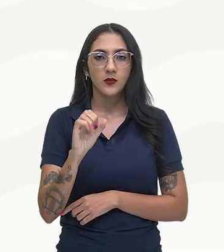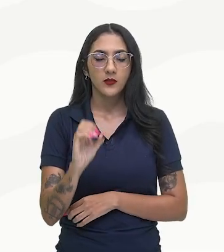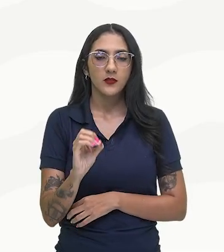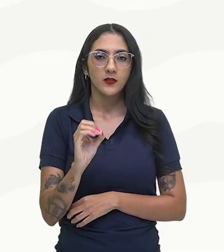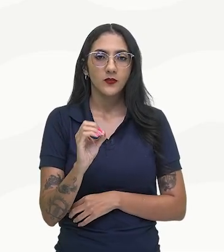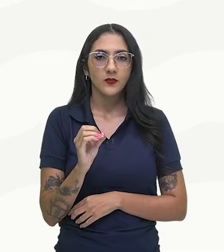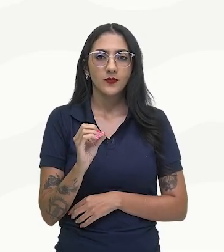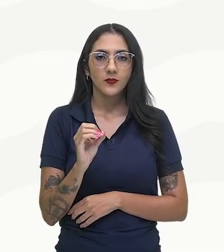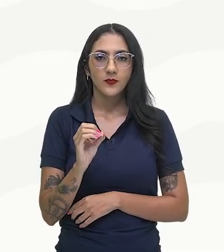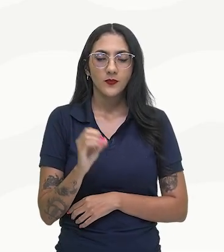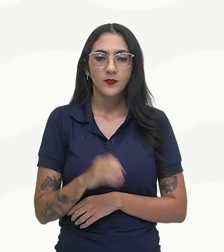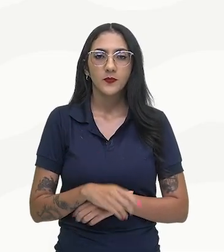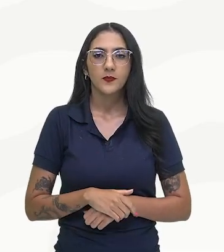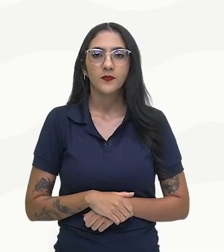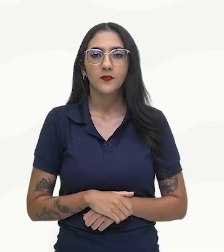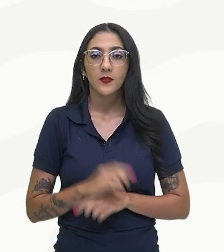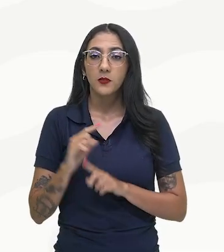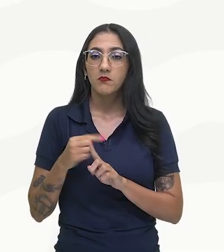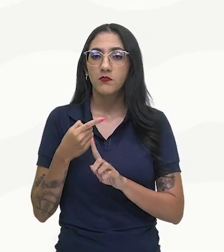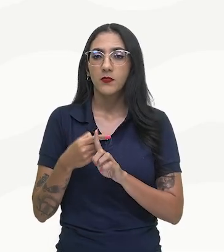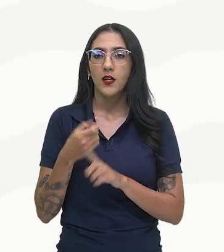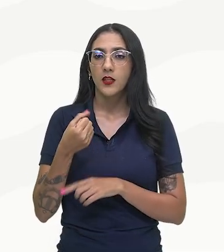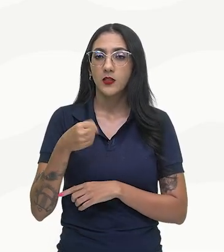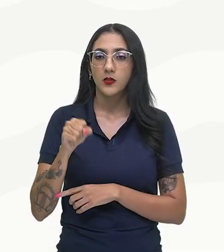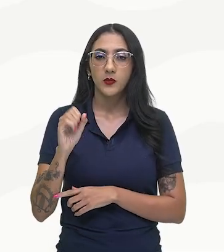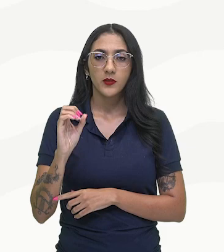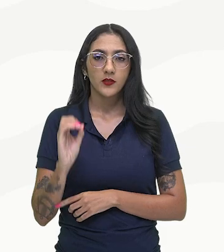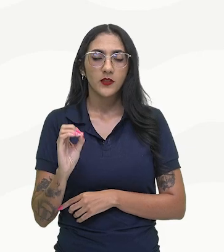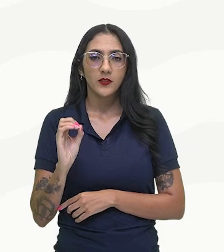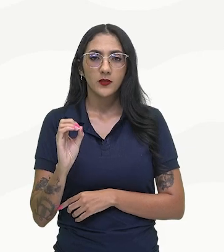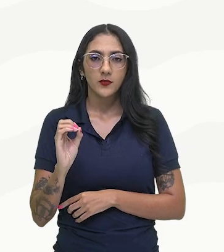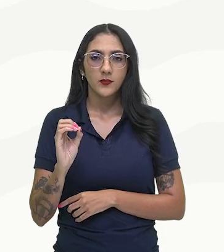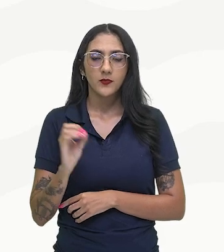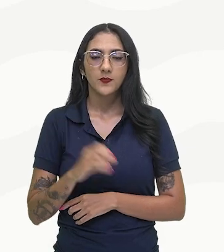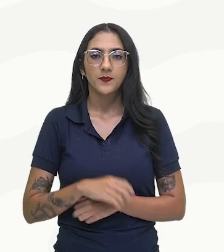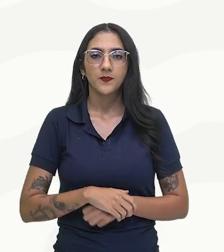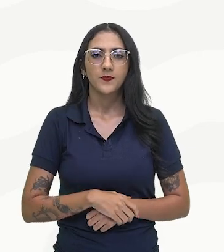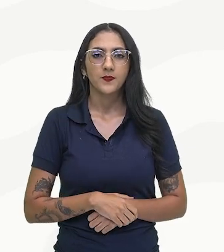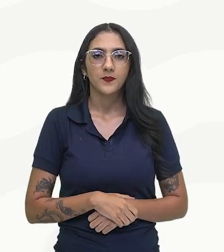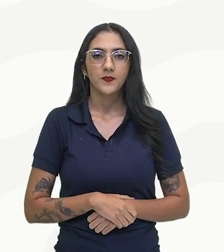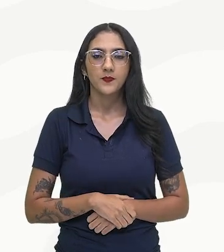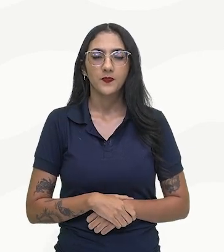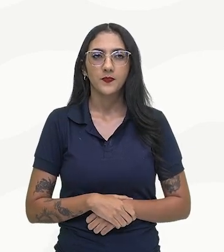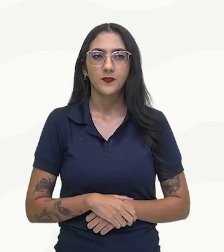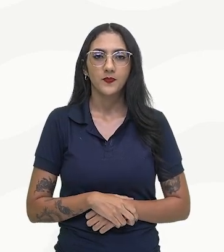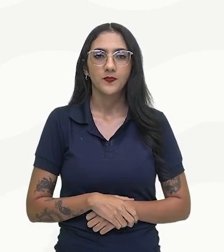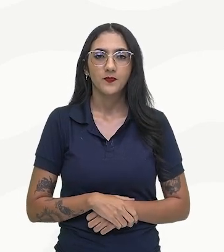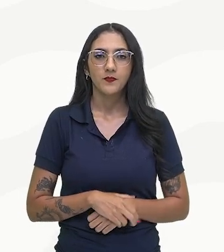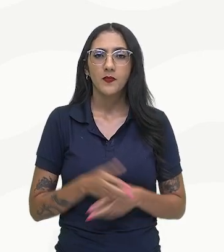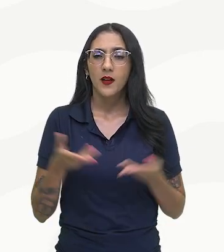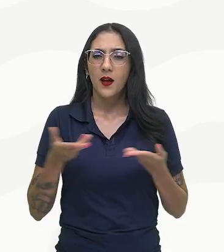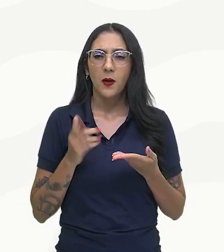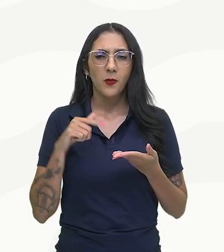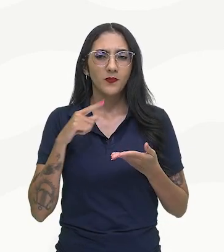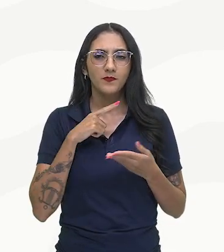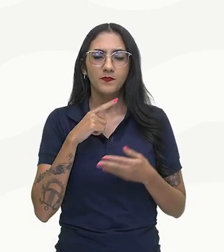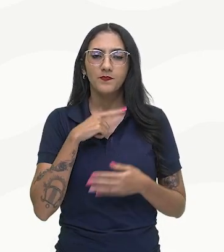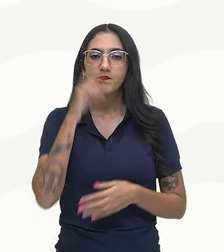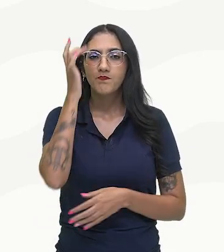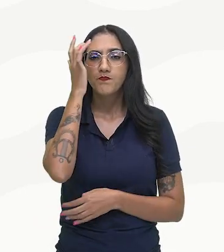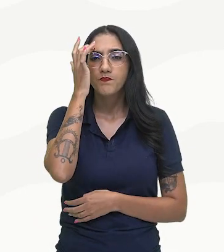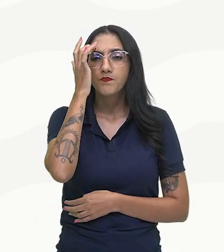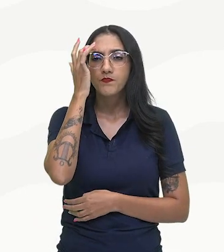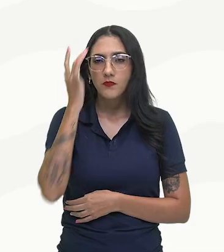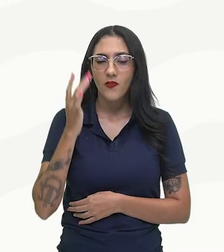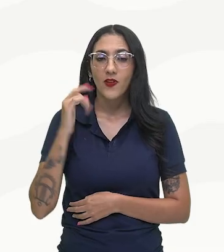180, e somamos com 80. Agora ficou fácil, né? Uma